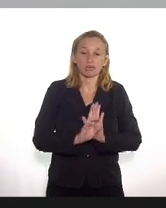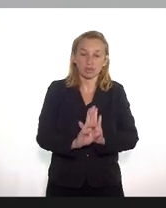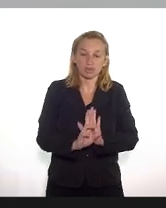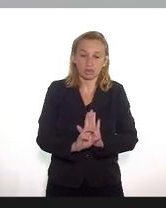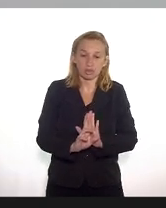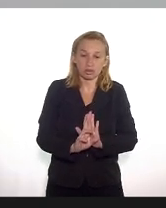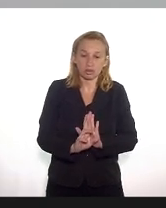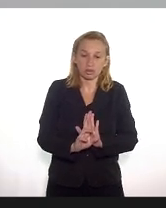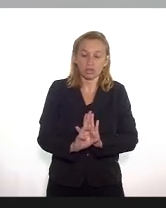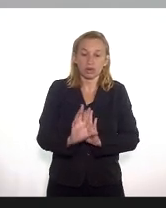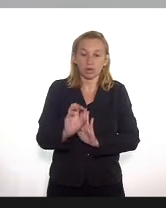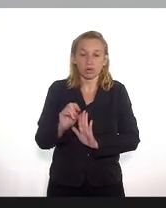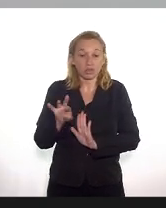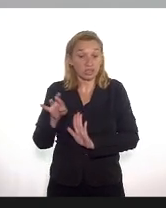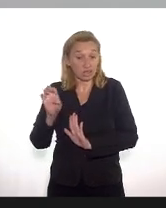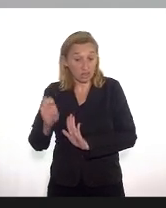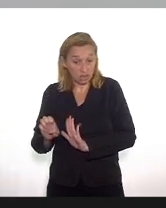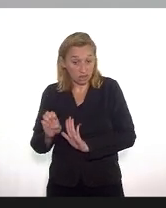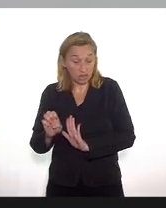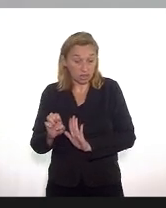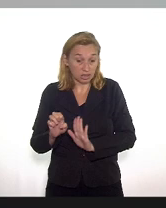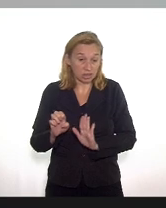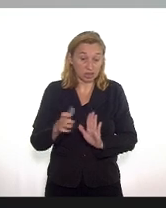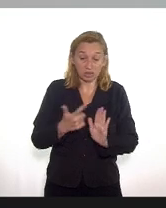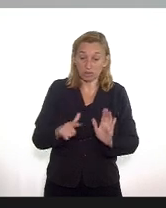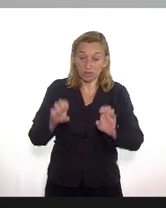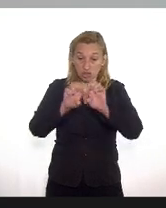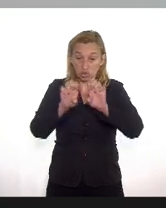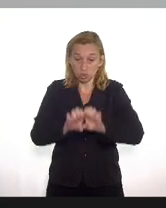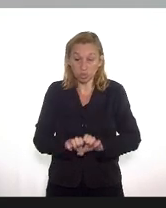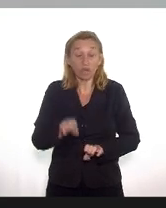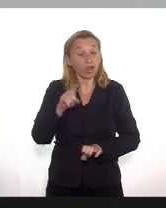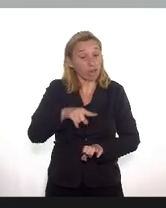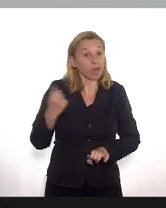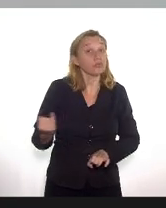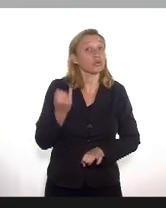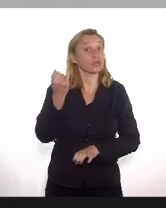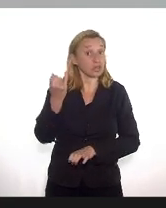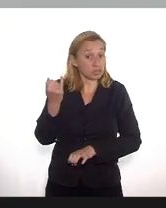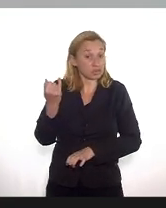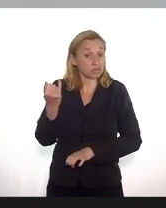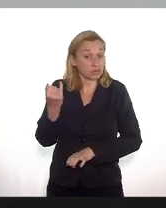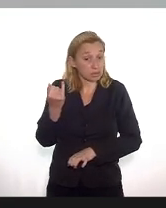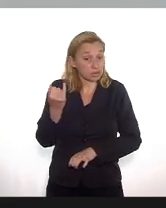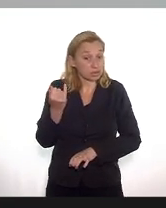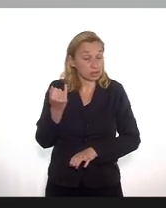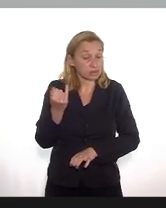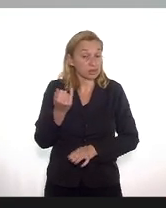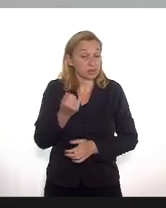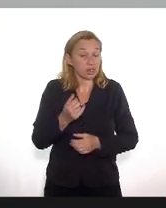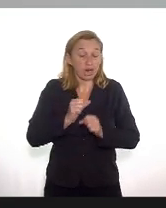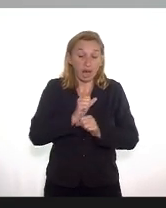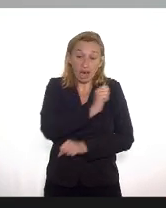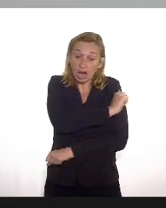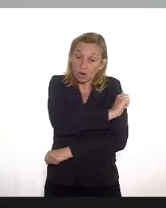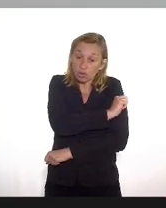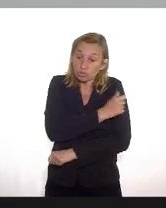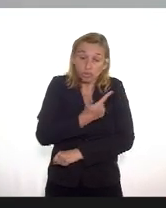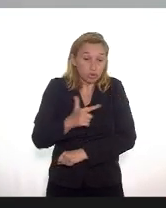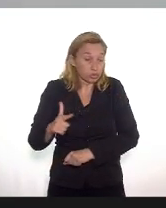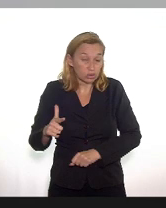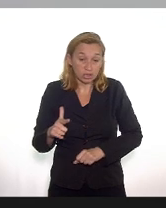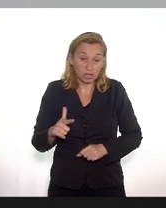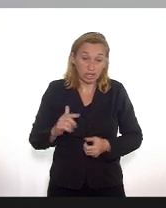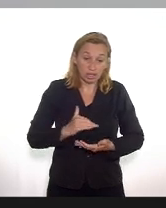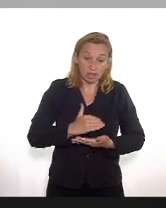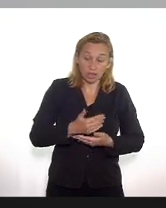do Concentre, a questão da infraestrutura dos polos, que é tão necessário, né? Porque muitos desses alunos não têm equipamento em